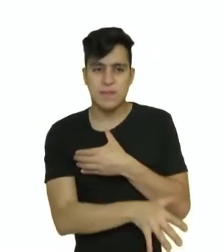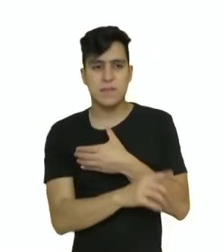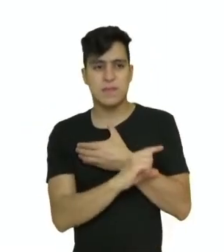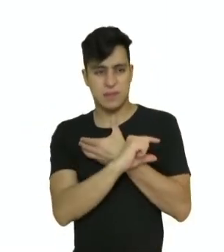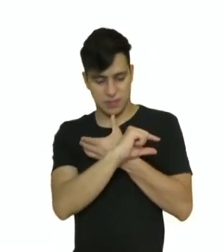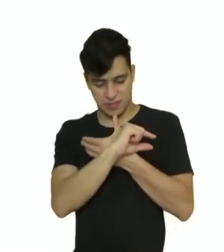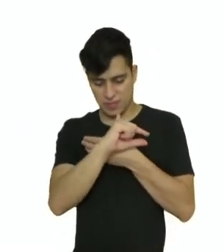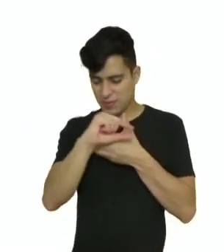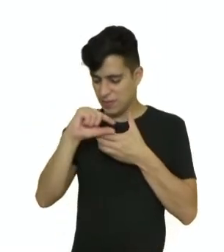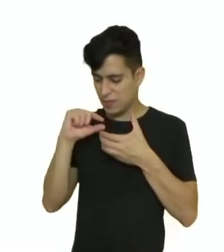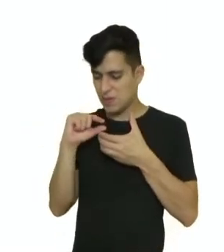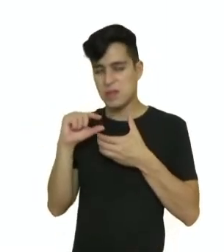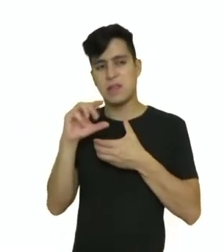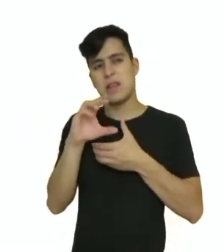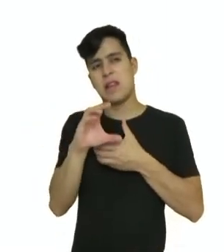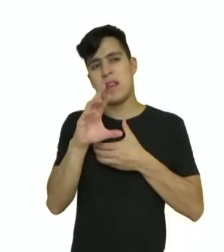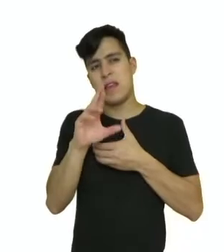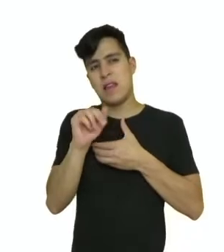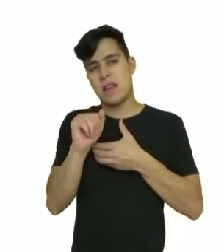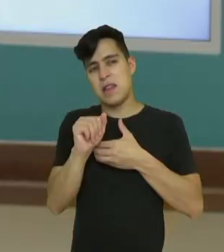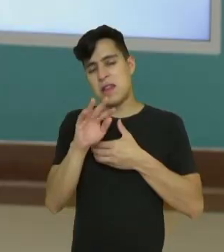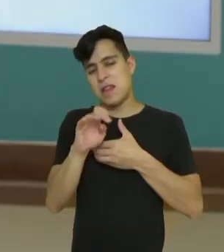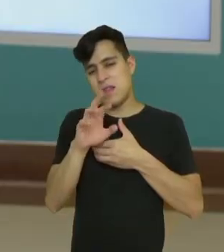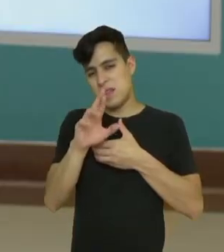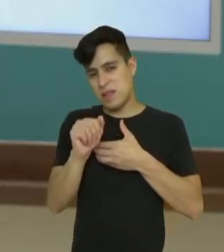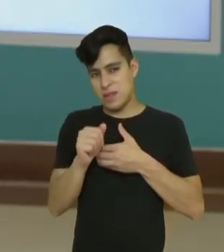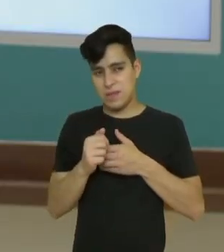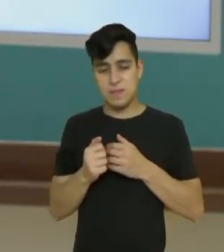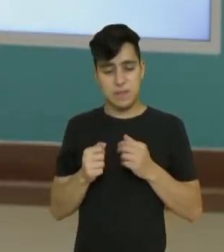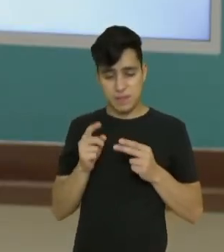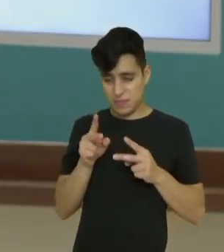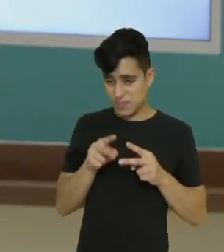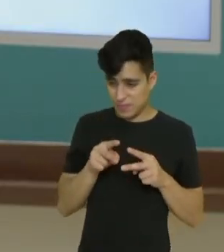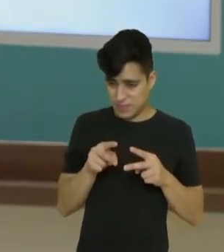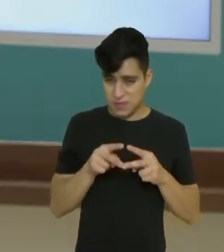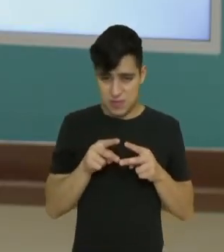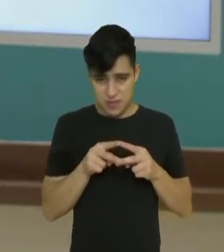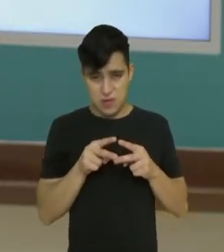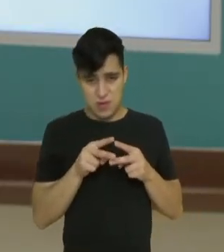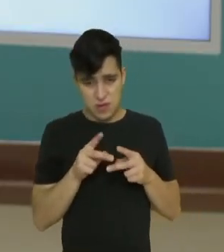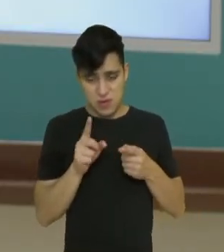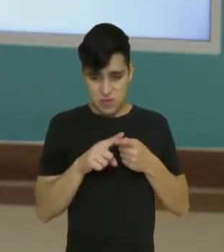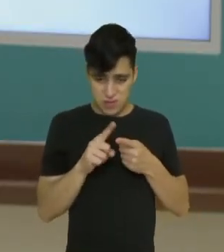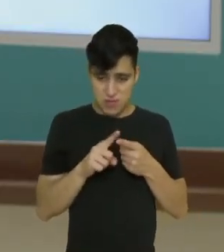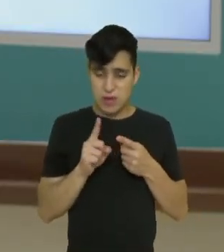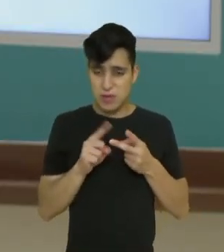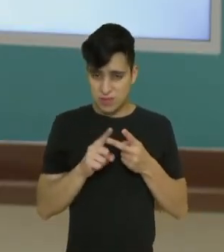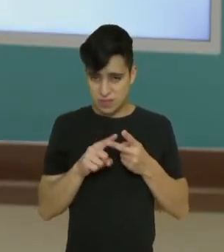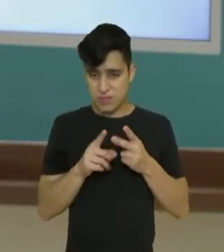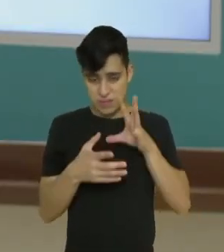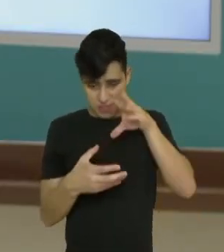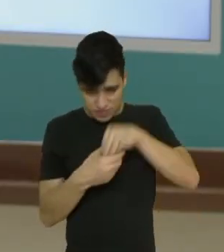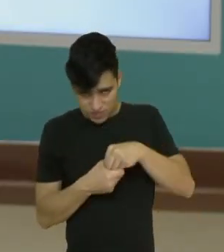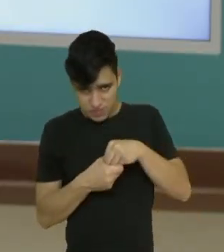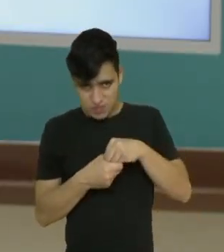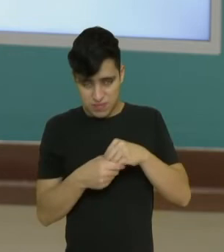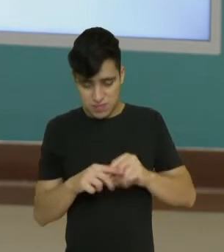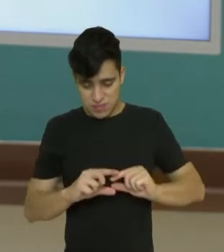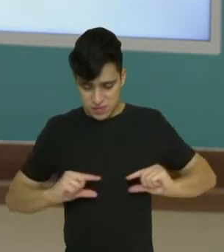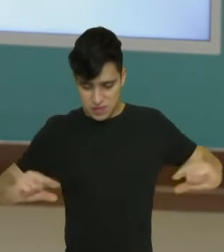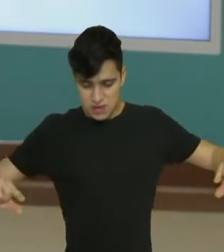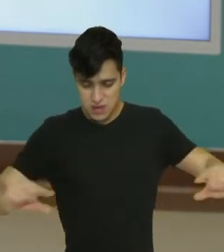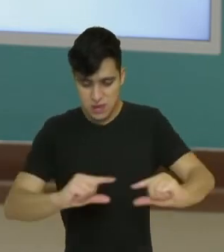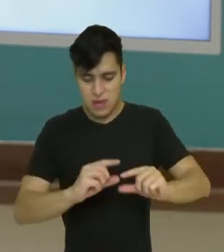A abertura se chama cratera. Então, duas regiões são internas, nós não vemos. Câmara magmática